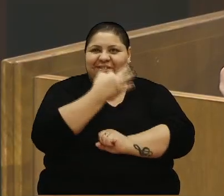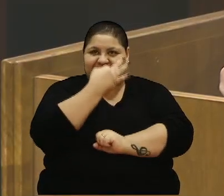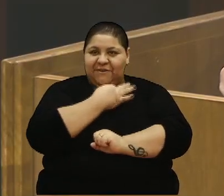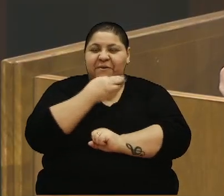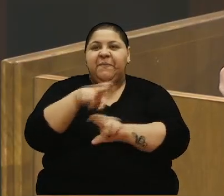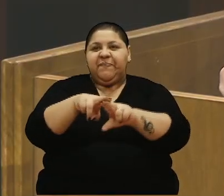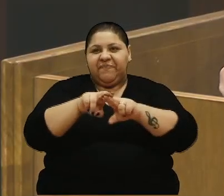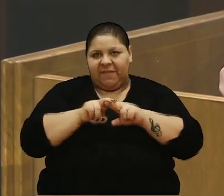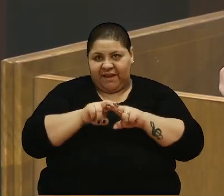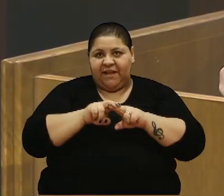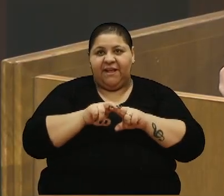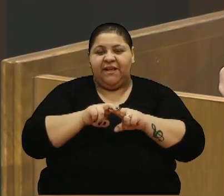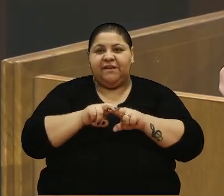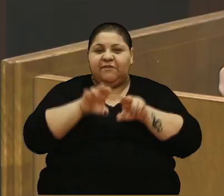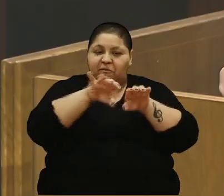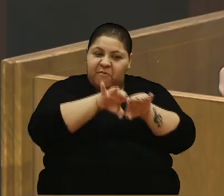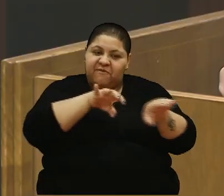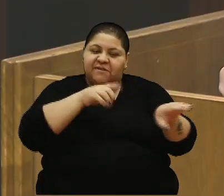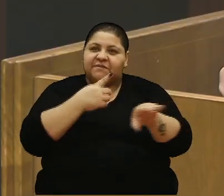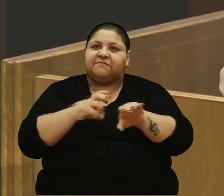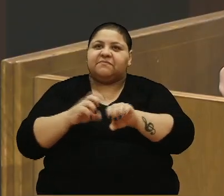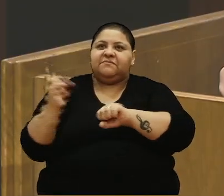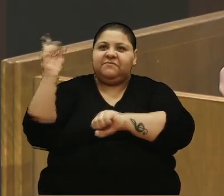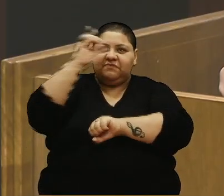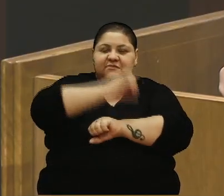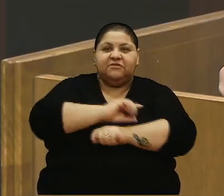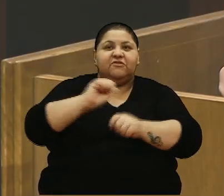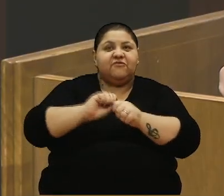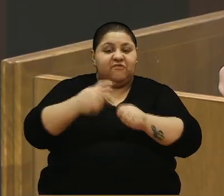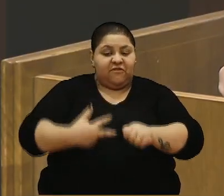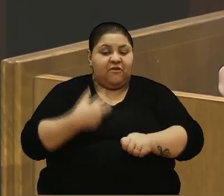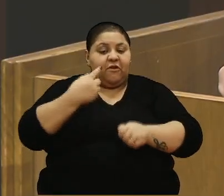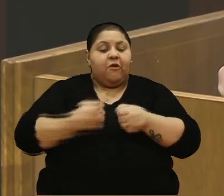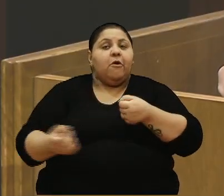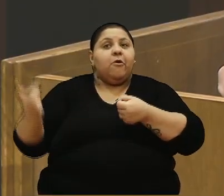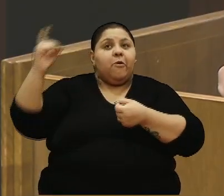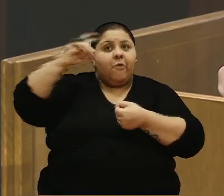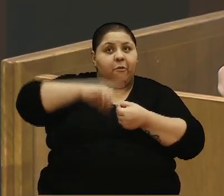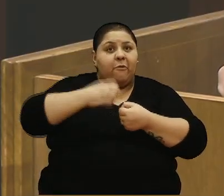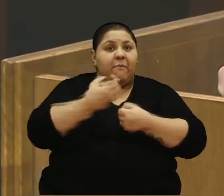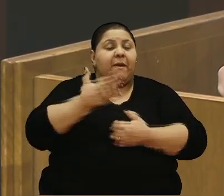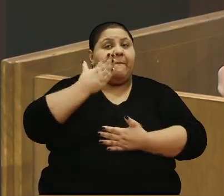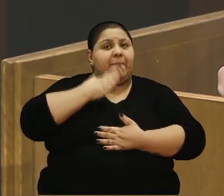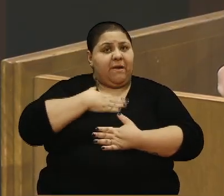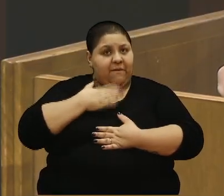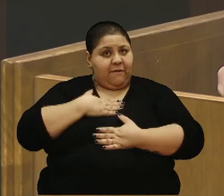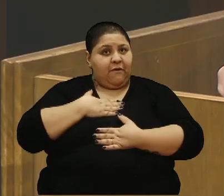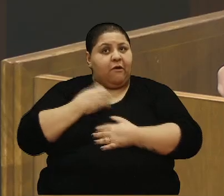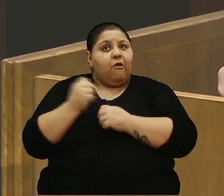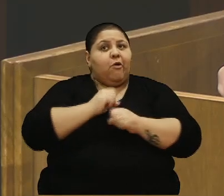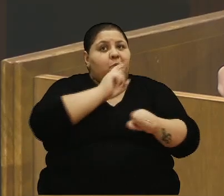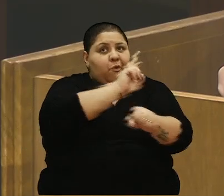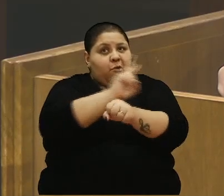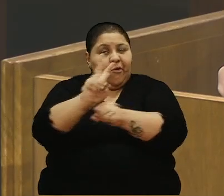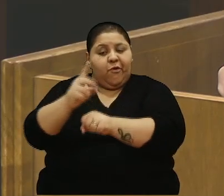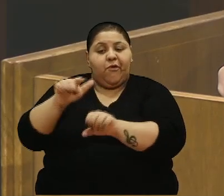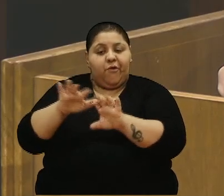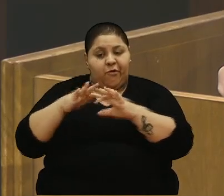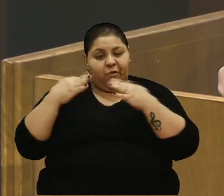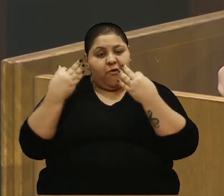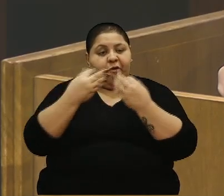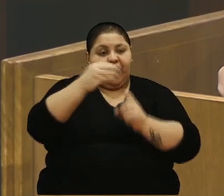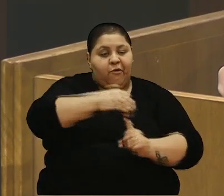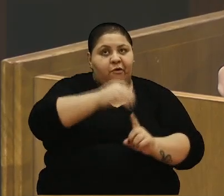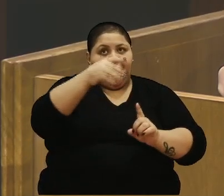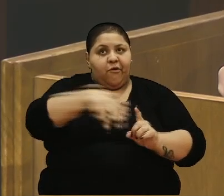vou me tirar esses 15 dias, vou fazer esse procedimento cirúrgico para voltar primeiramente bem para mim, para eu poder cuidar da minha família, principalmente da minha